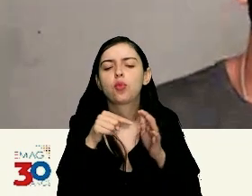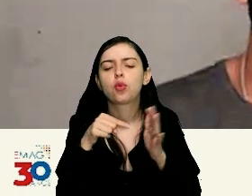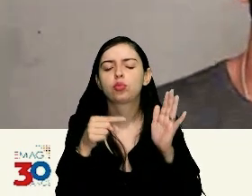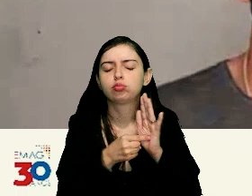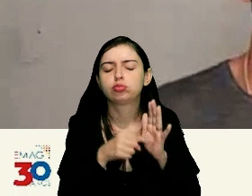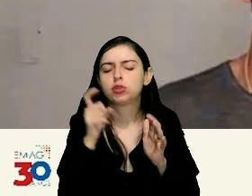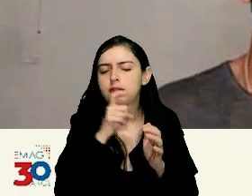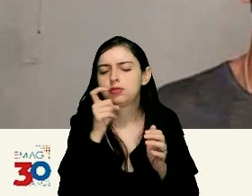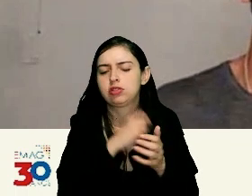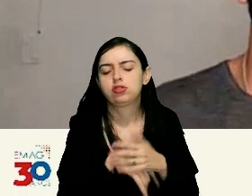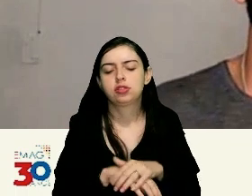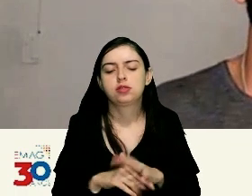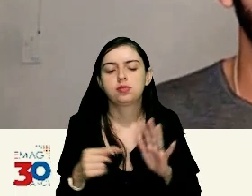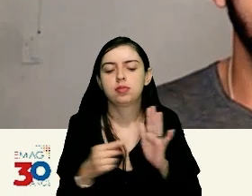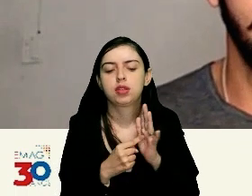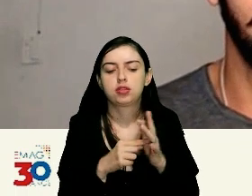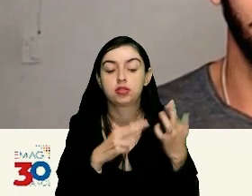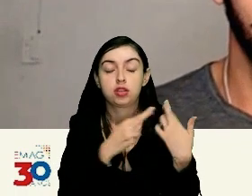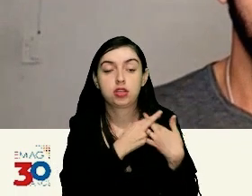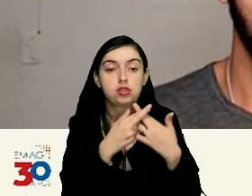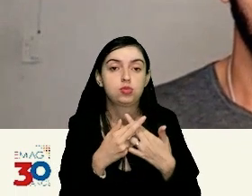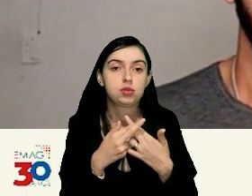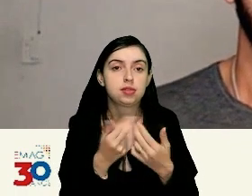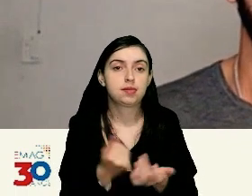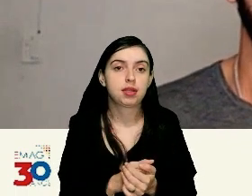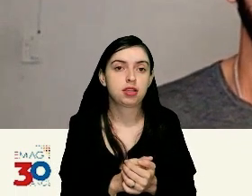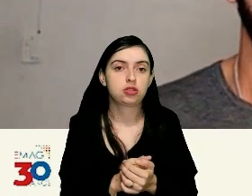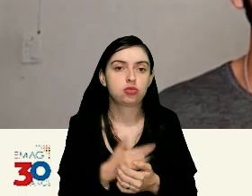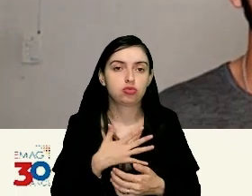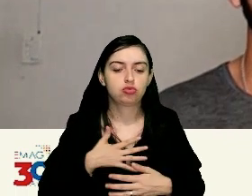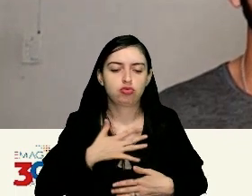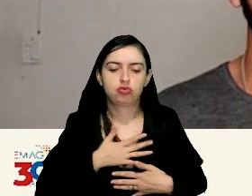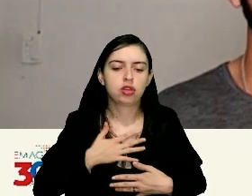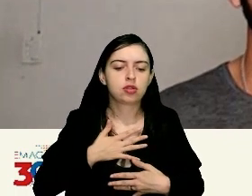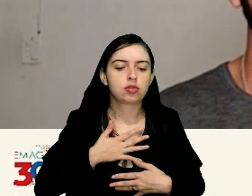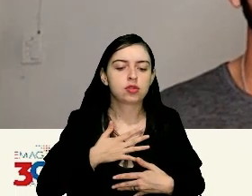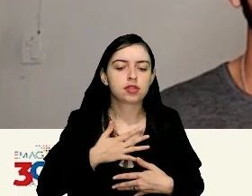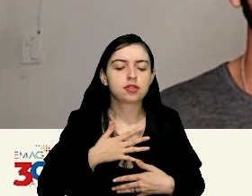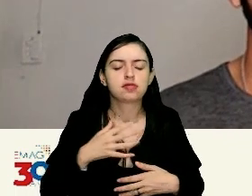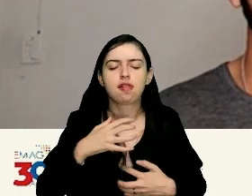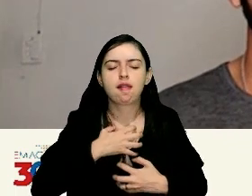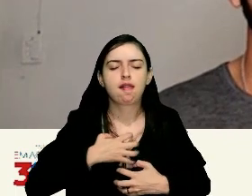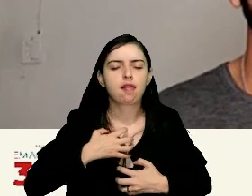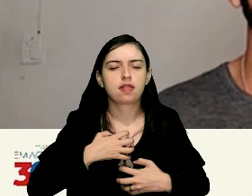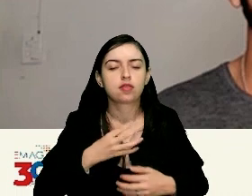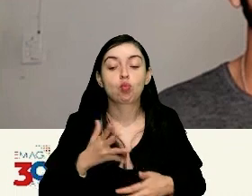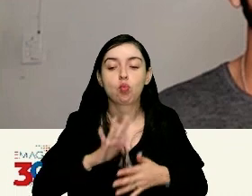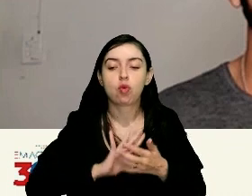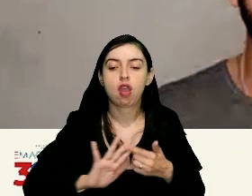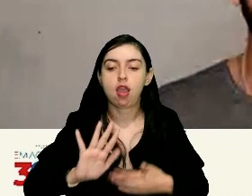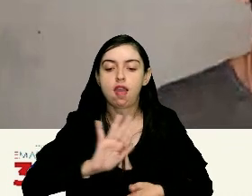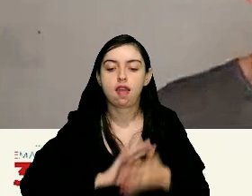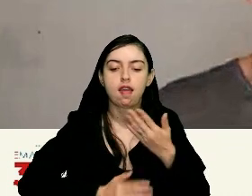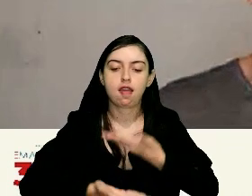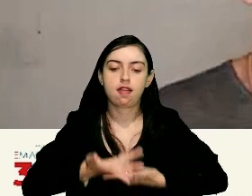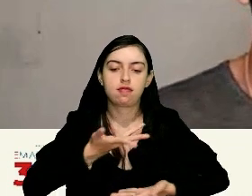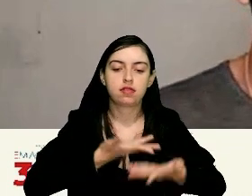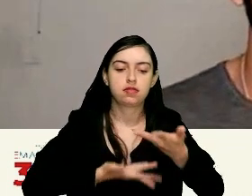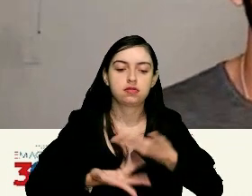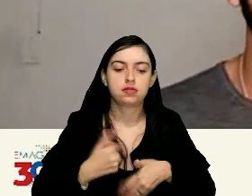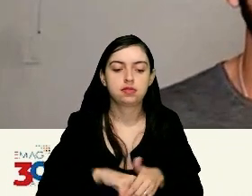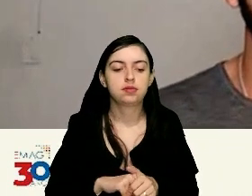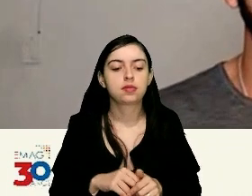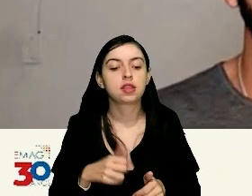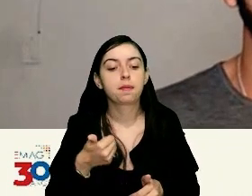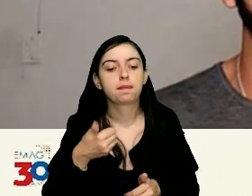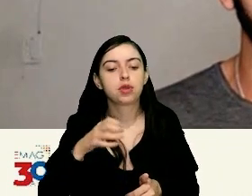nossas responsabilidades e no nosso afeto, na forma como a gente se disponibiliza afetivamente. Então, em 1989,